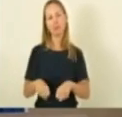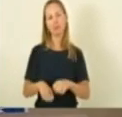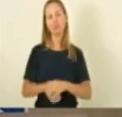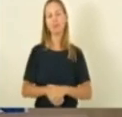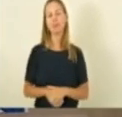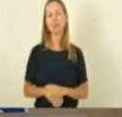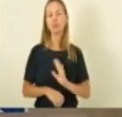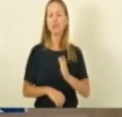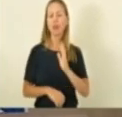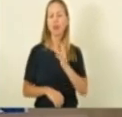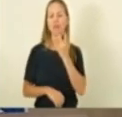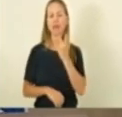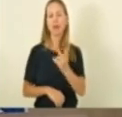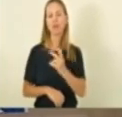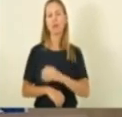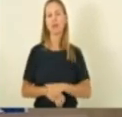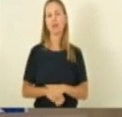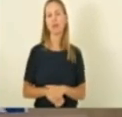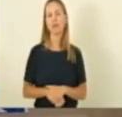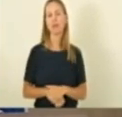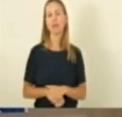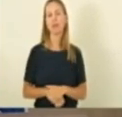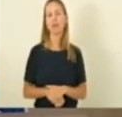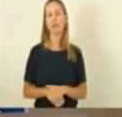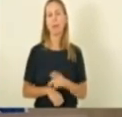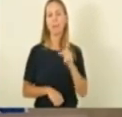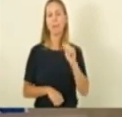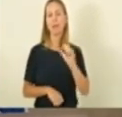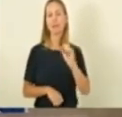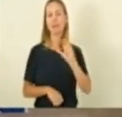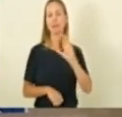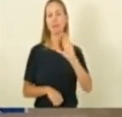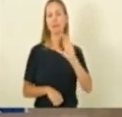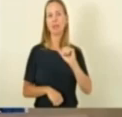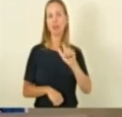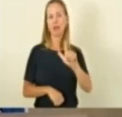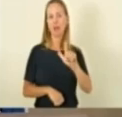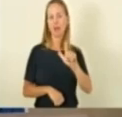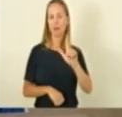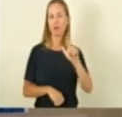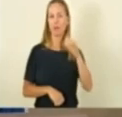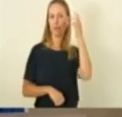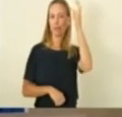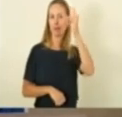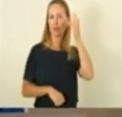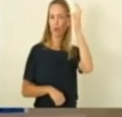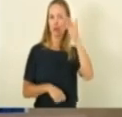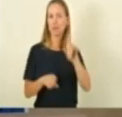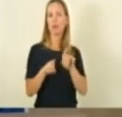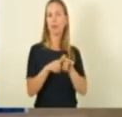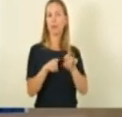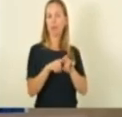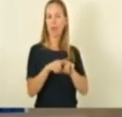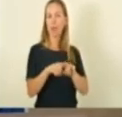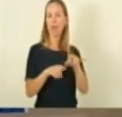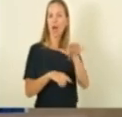aqui, Pascal foi um filósofo, também matemático, e